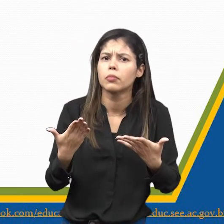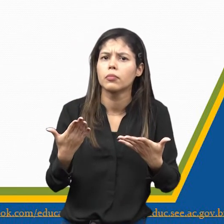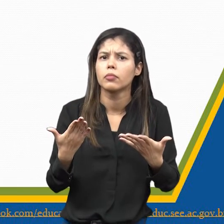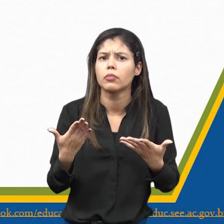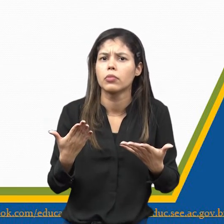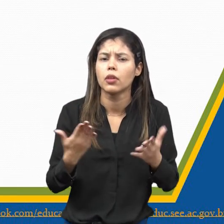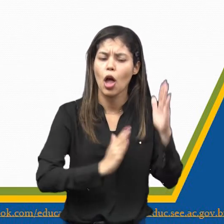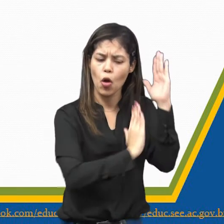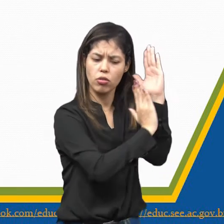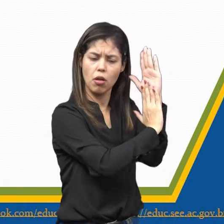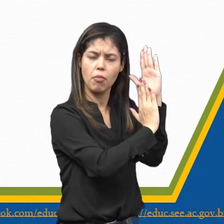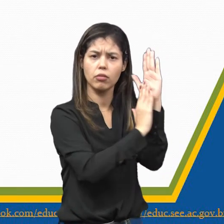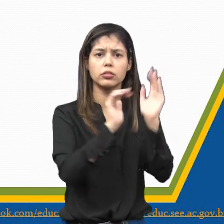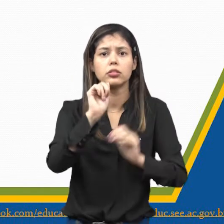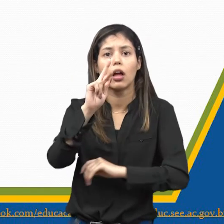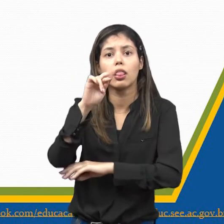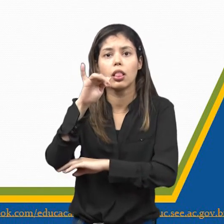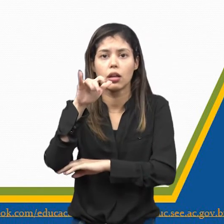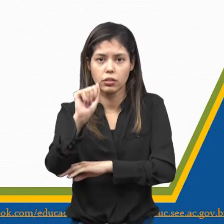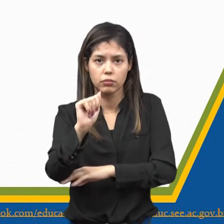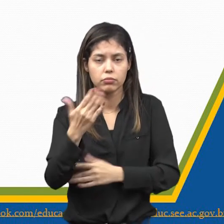E nas paredes das artérias?